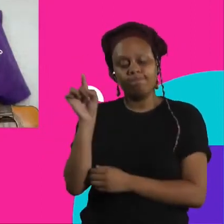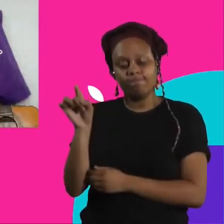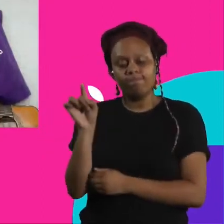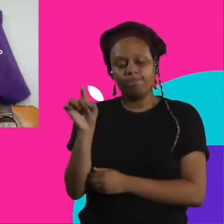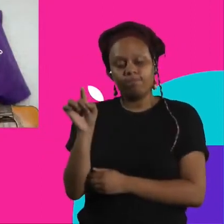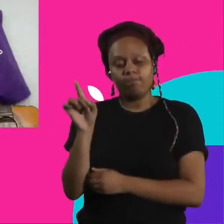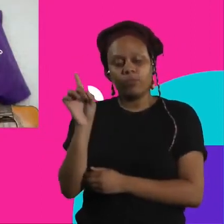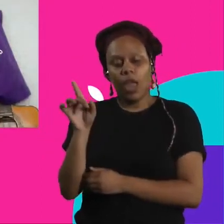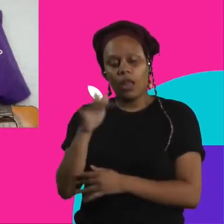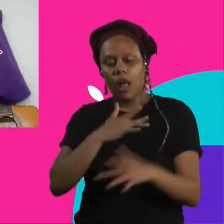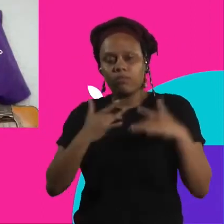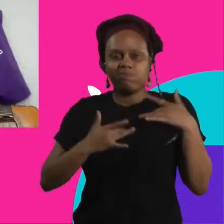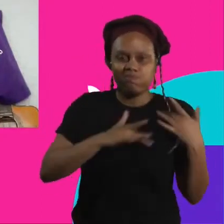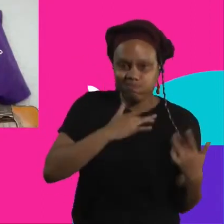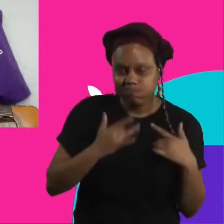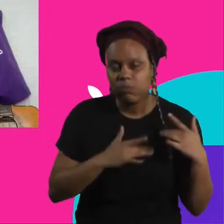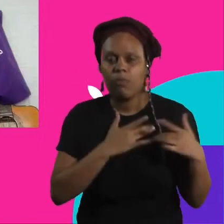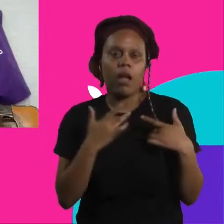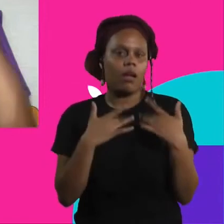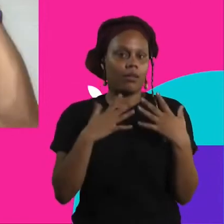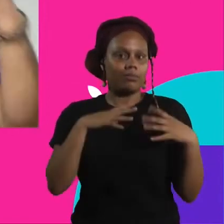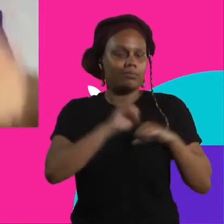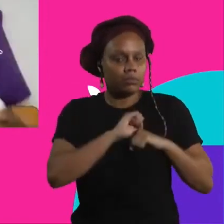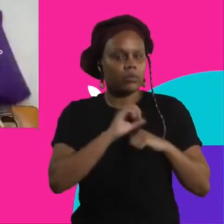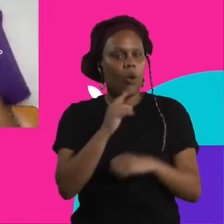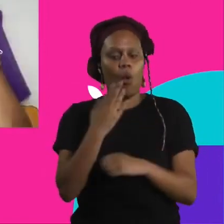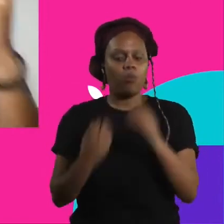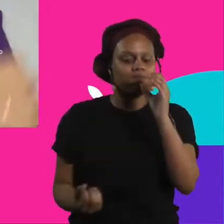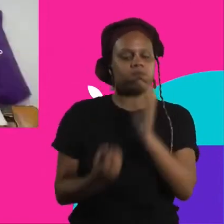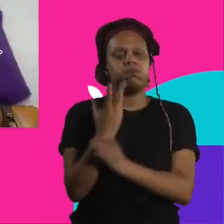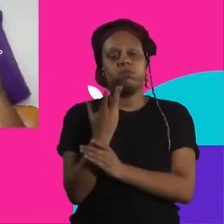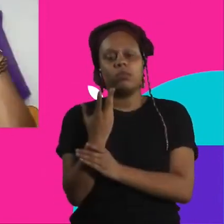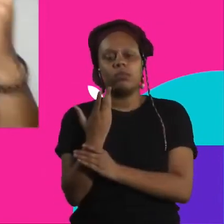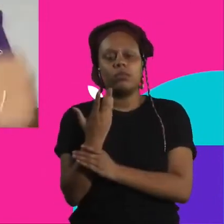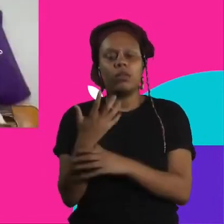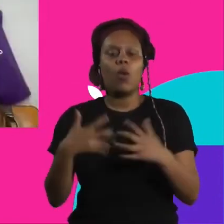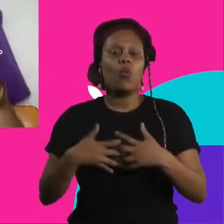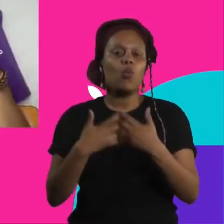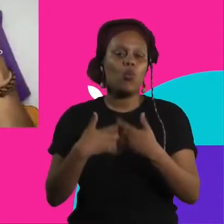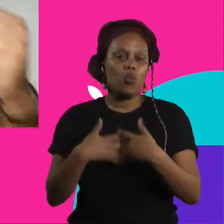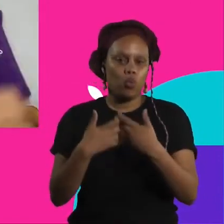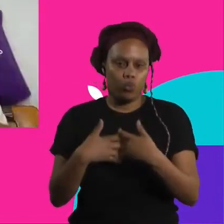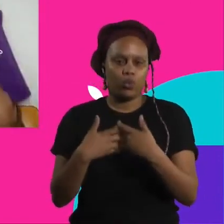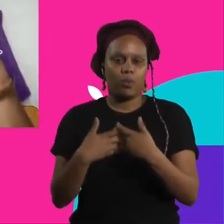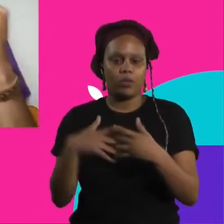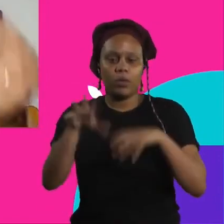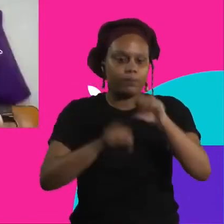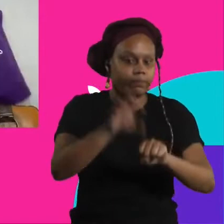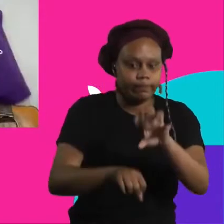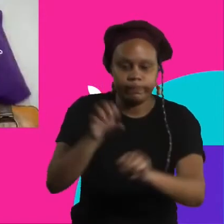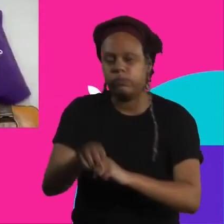endereça a nossa paixão com aquilo que nós amamos, ou cria mais uma mecânica de consumo sem